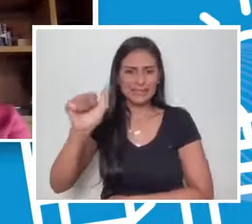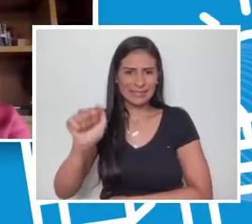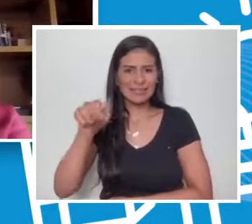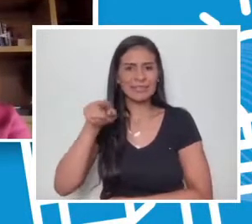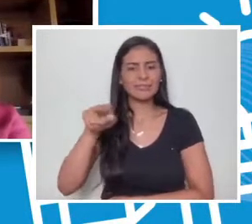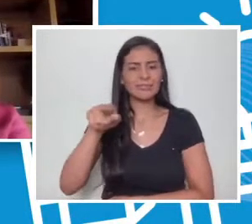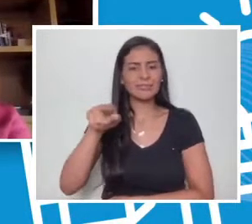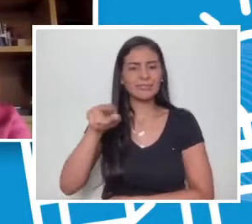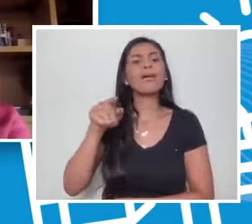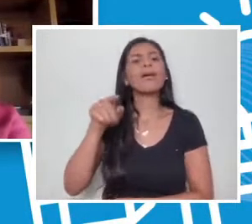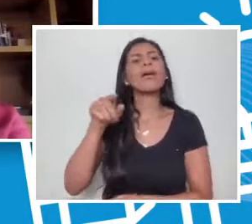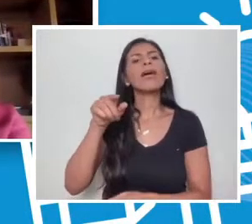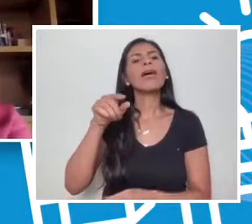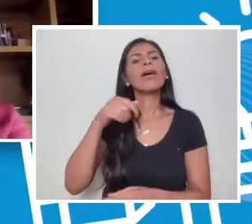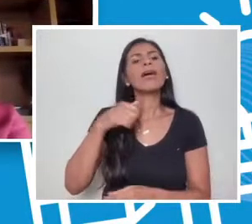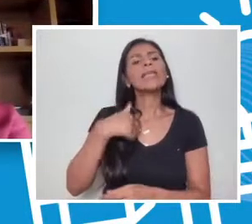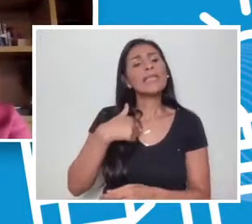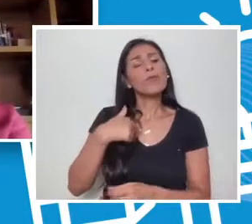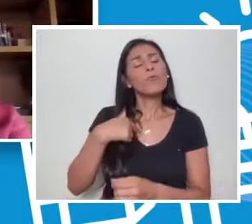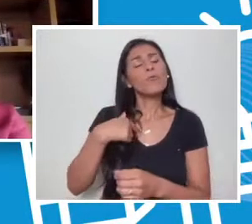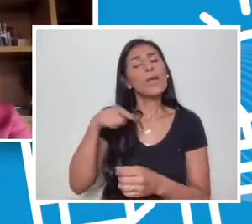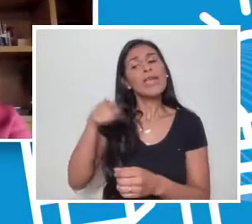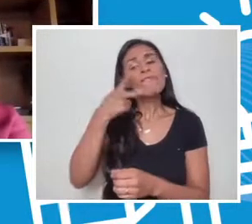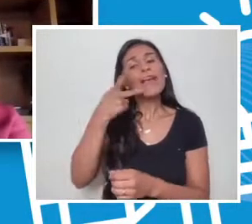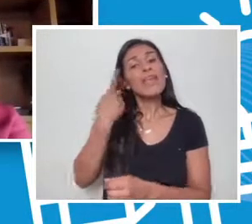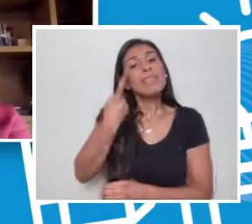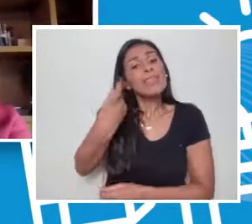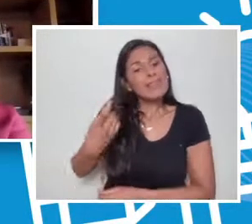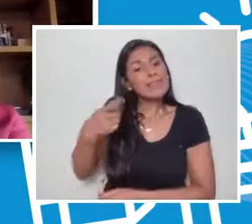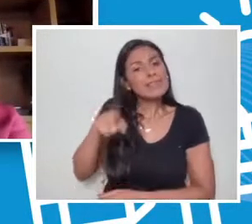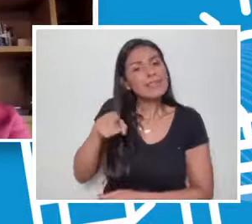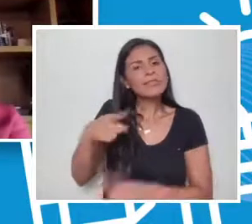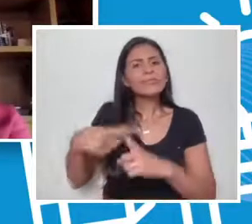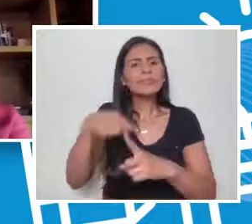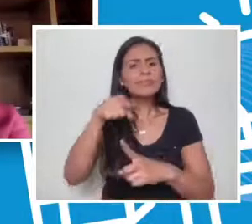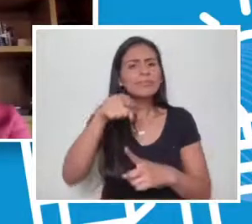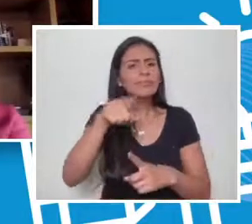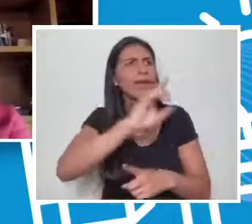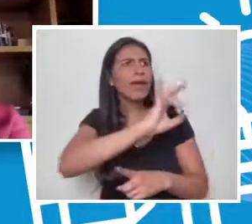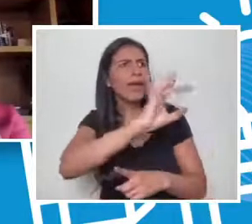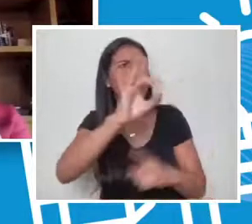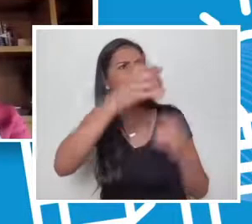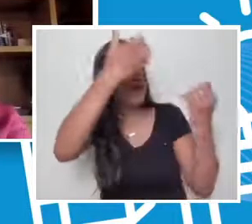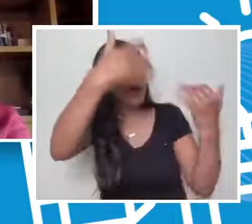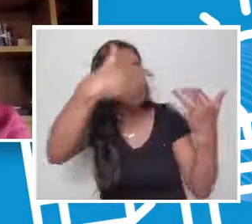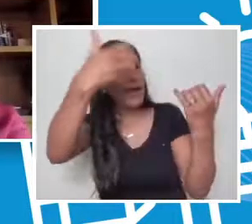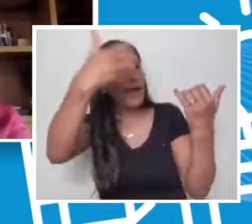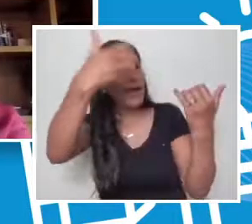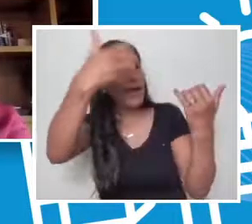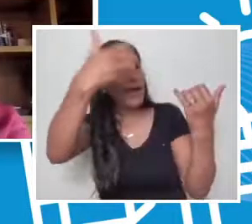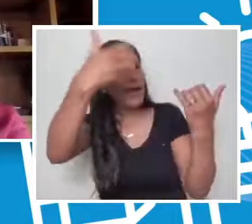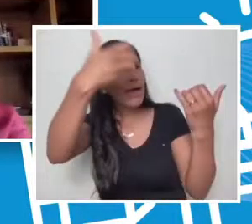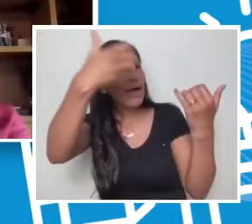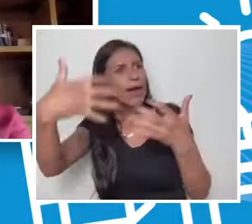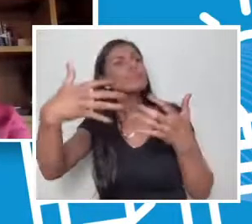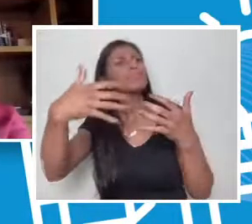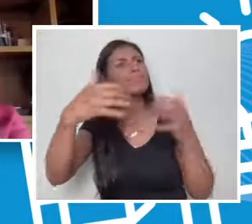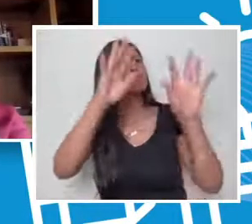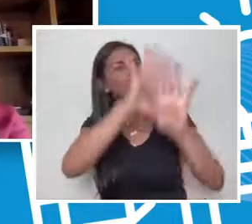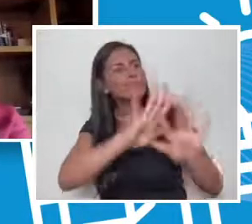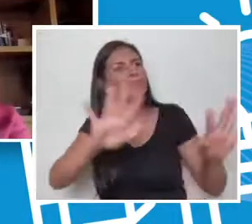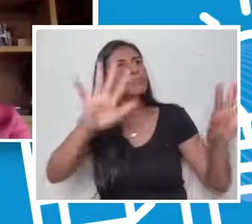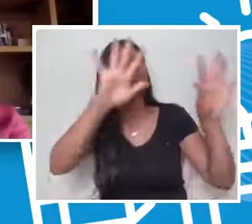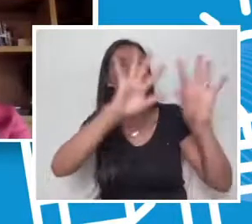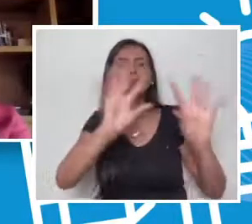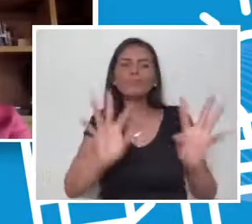do conjunto de coisas que vocês trouxeram está implicado com essa ideia de que a aprendizagem